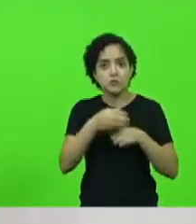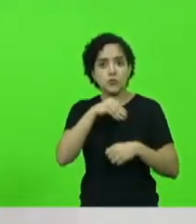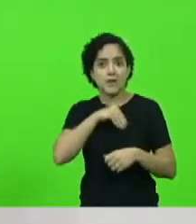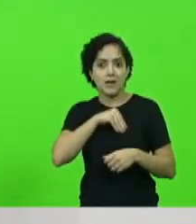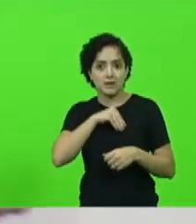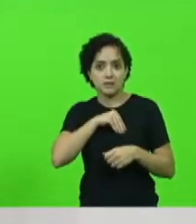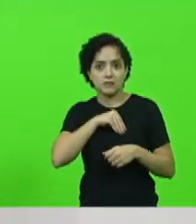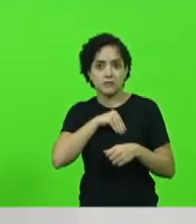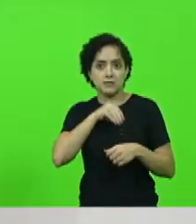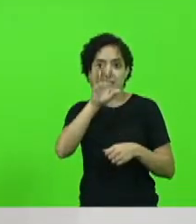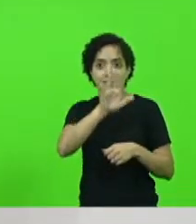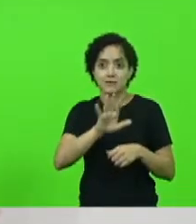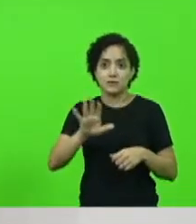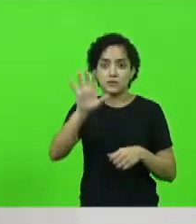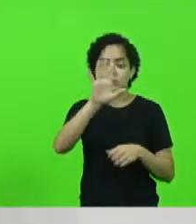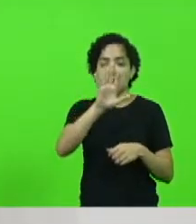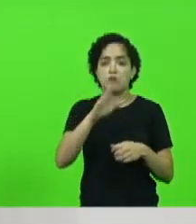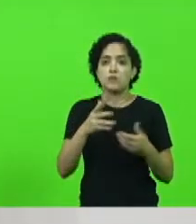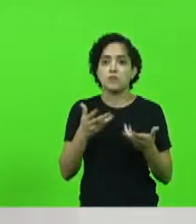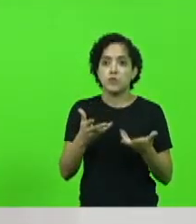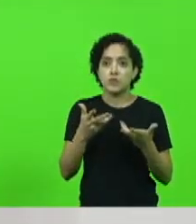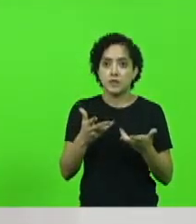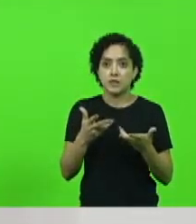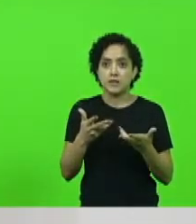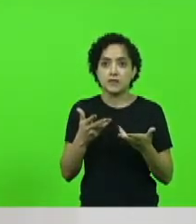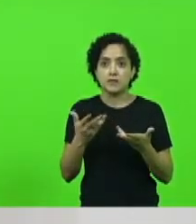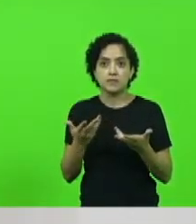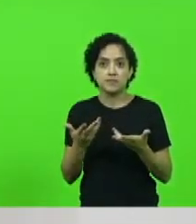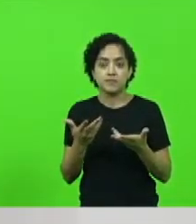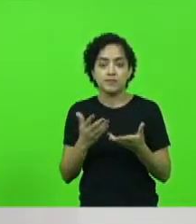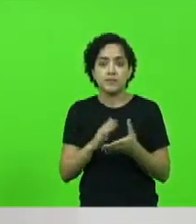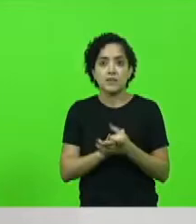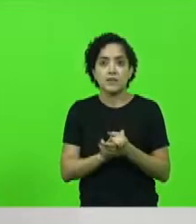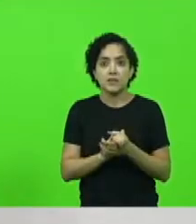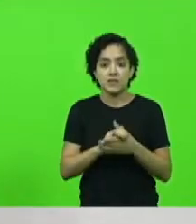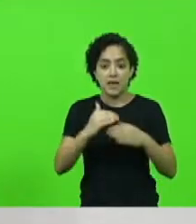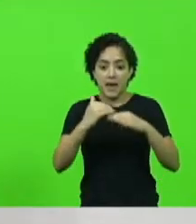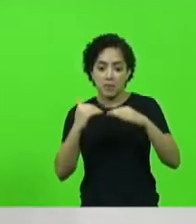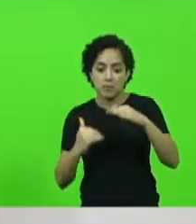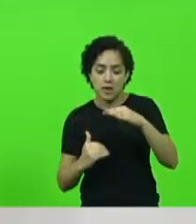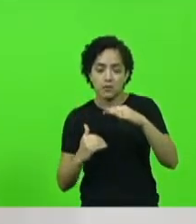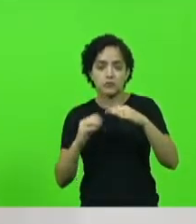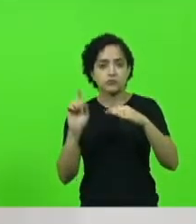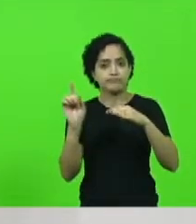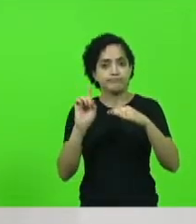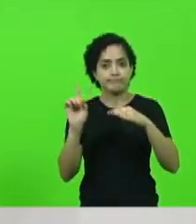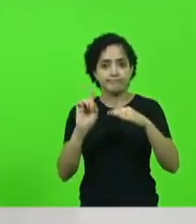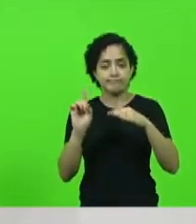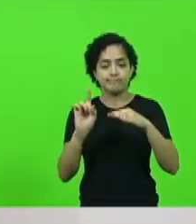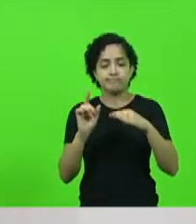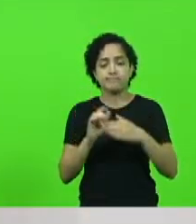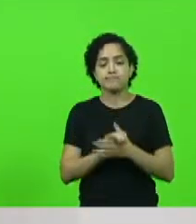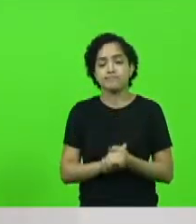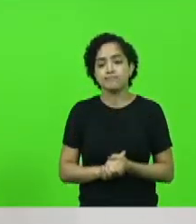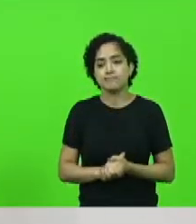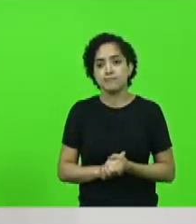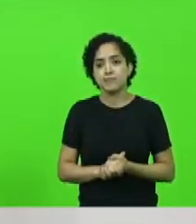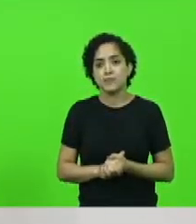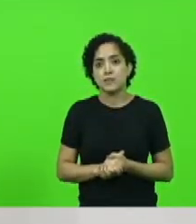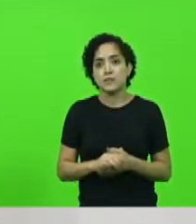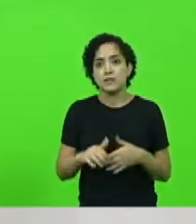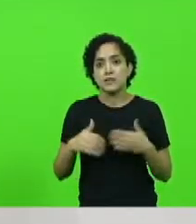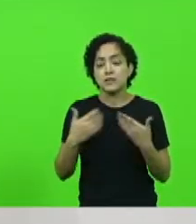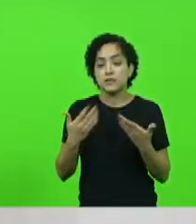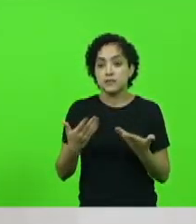e, claro, não vão querer ficar distante ou abaixo do piso estadual. Então,